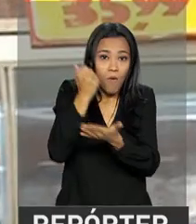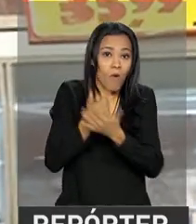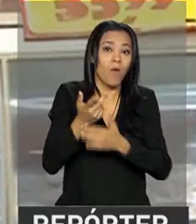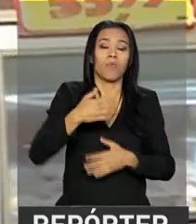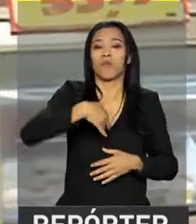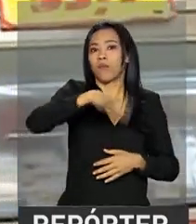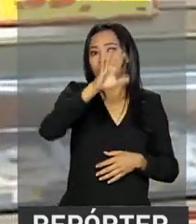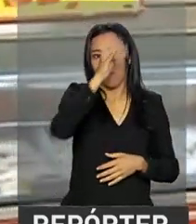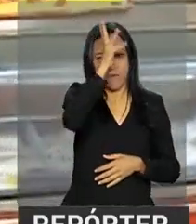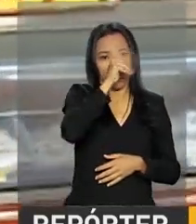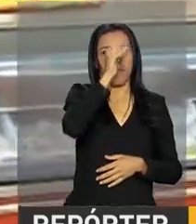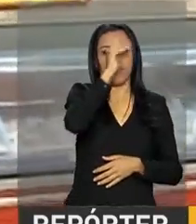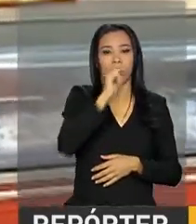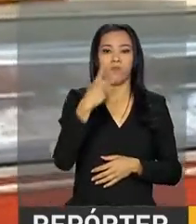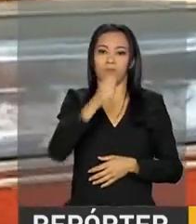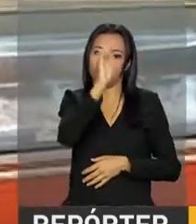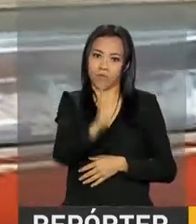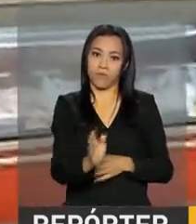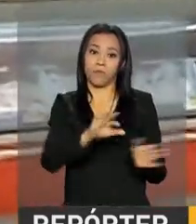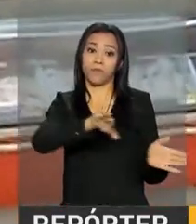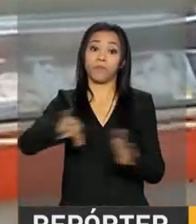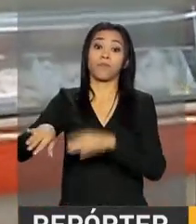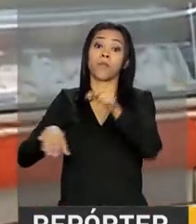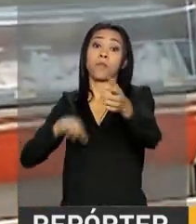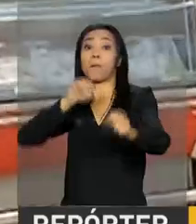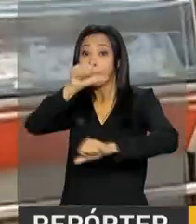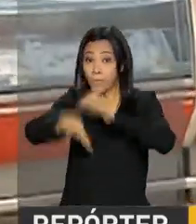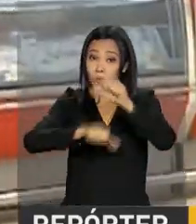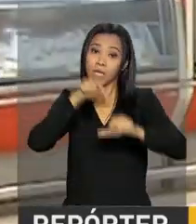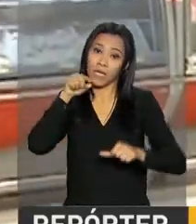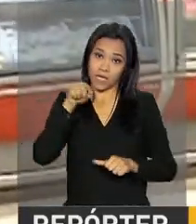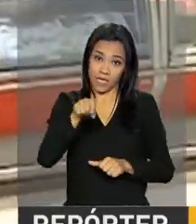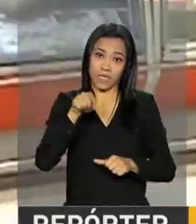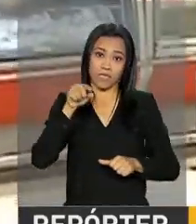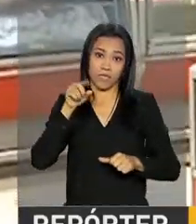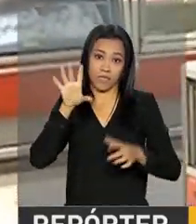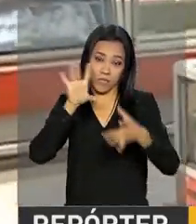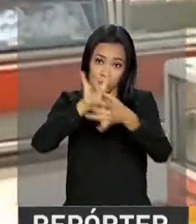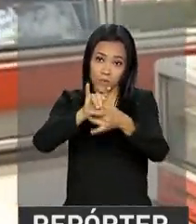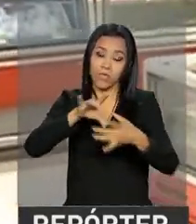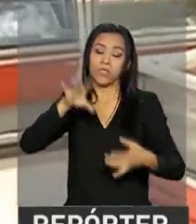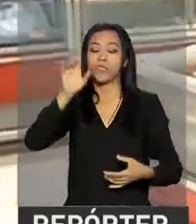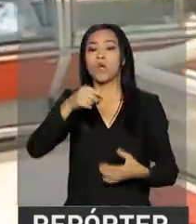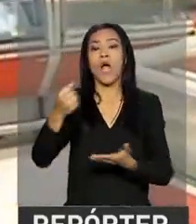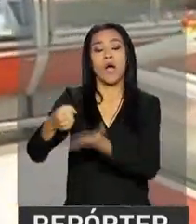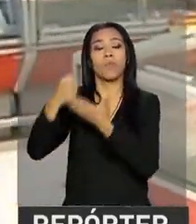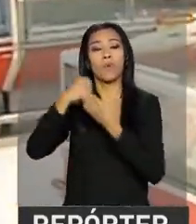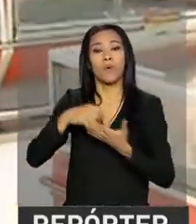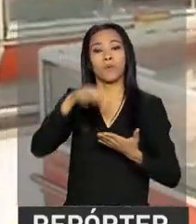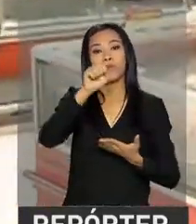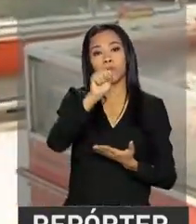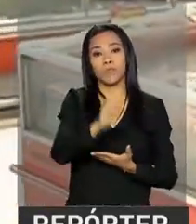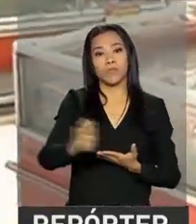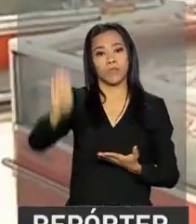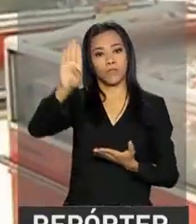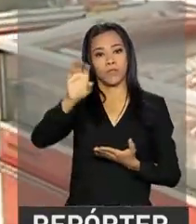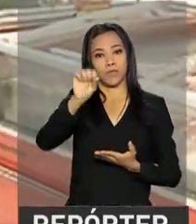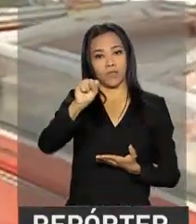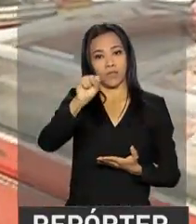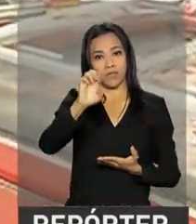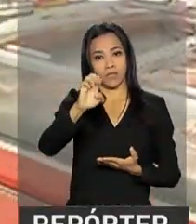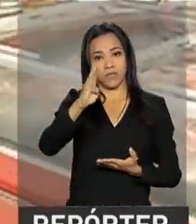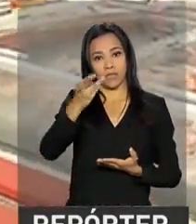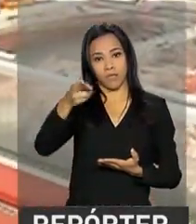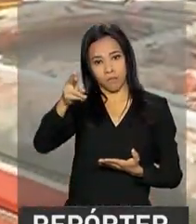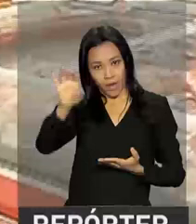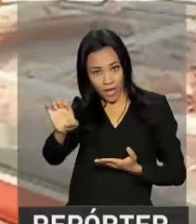para mudar essa realidade a associação brasileira dos criadores de suínos com apoio do sebrae e do ministério da agricultura pecuária e